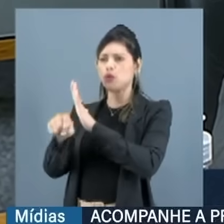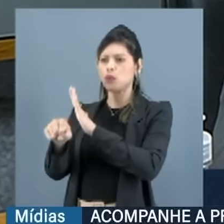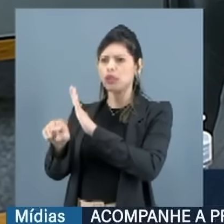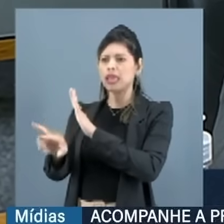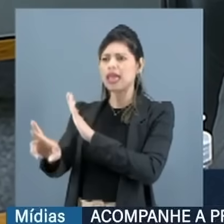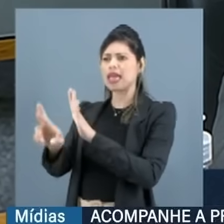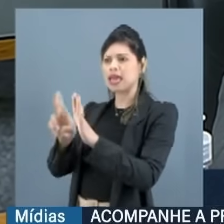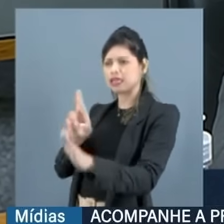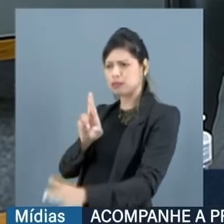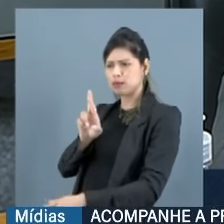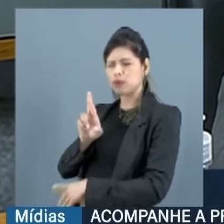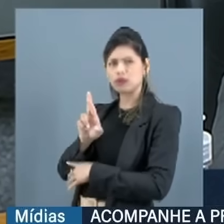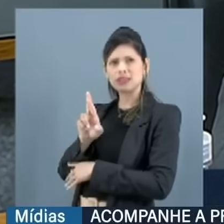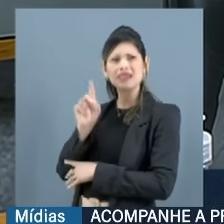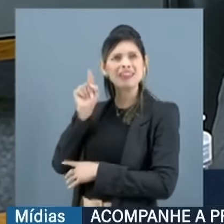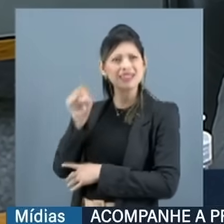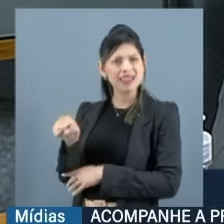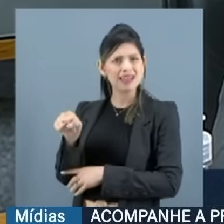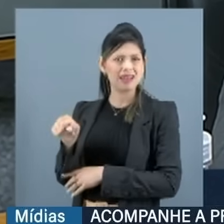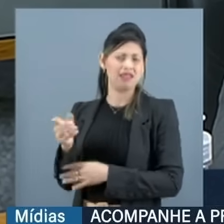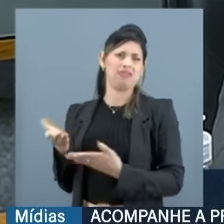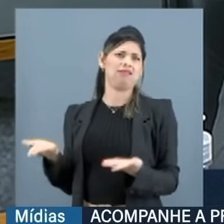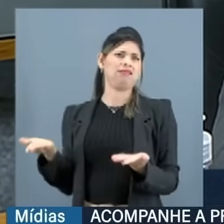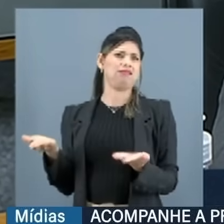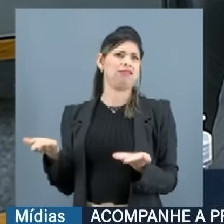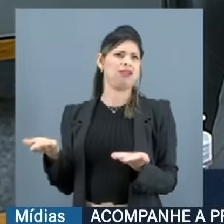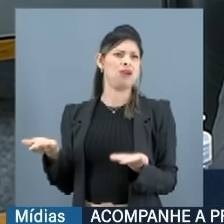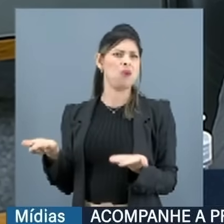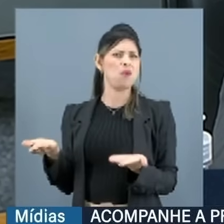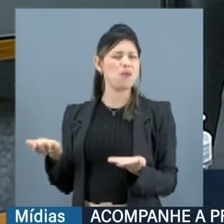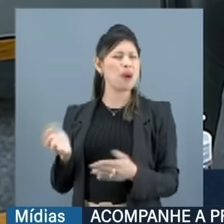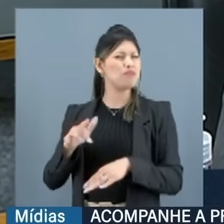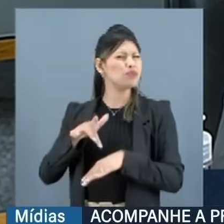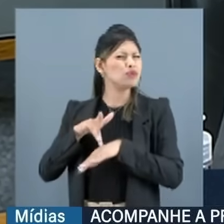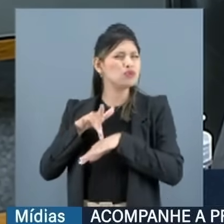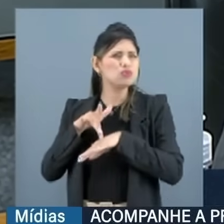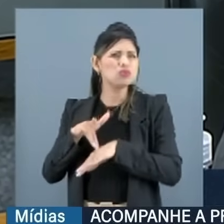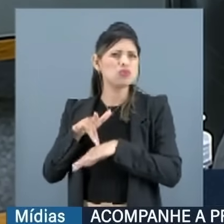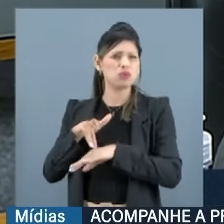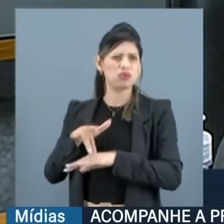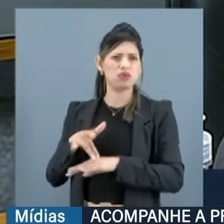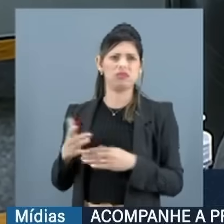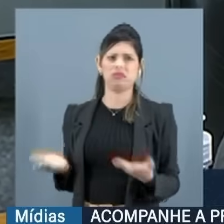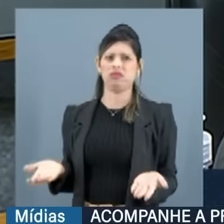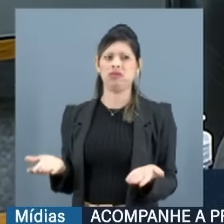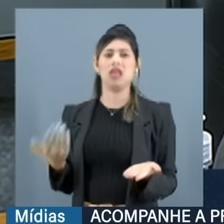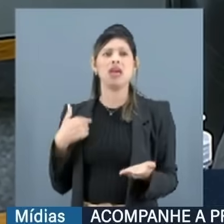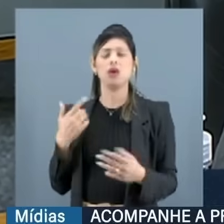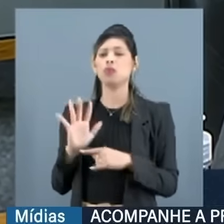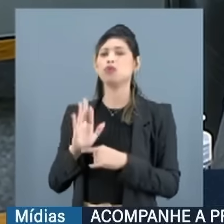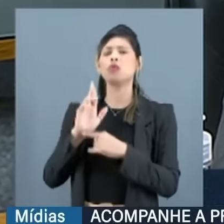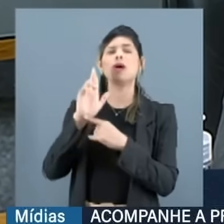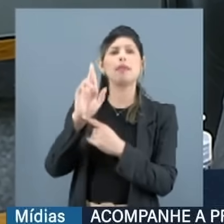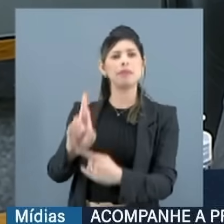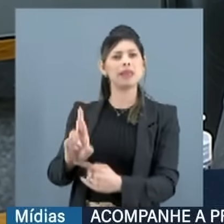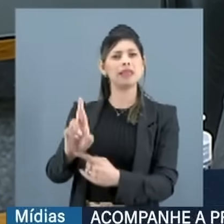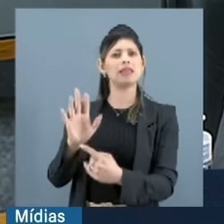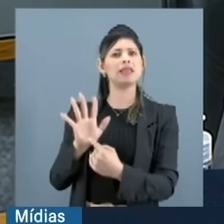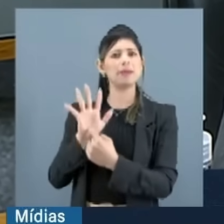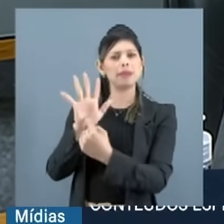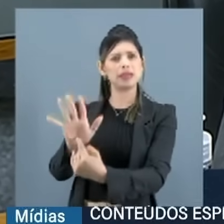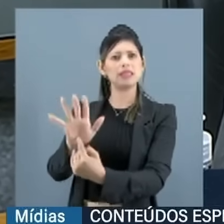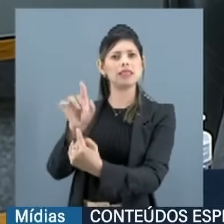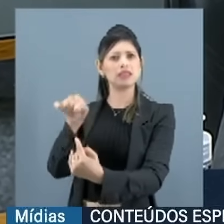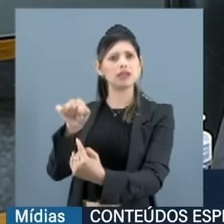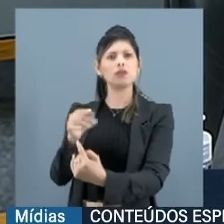mais absurda que eu já vi numa CPMI. Então, eu estou apresentando uma questão de ordem à Vossa Excelência,